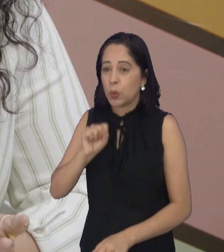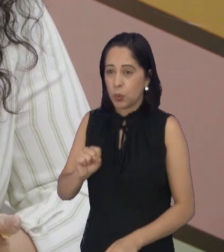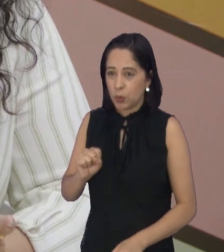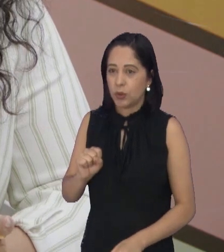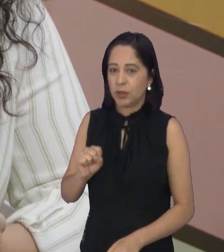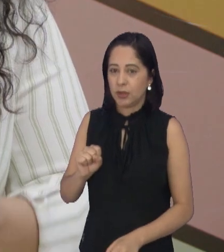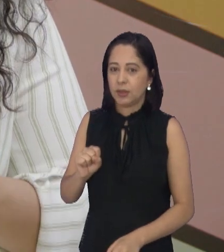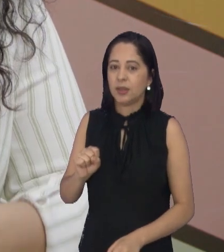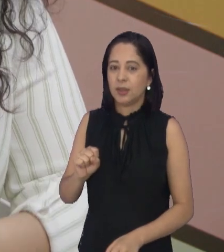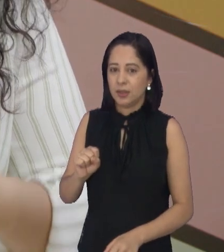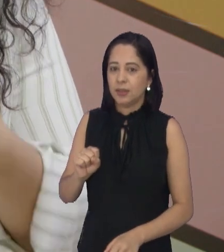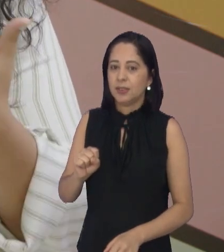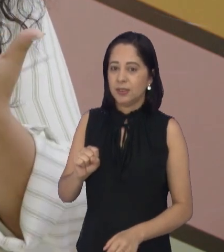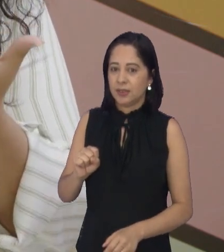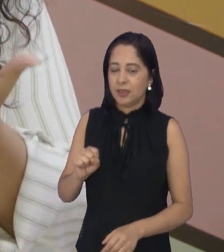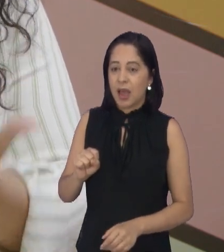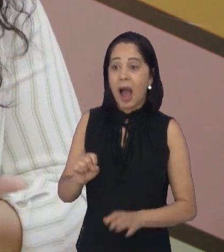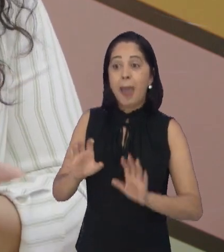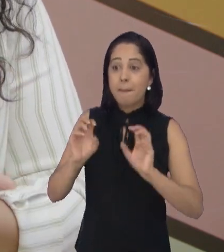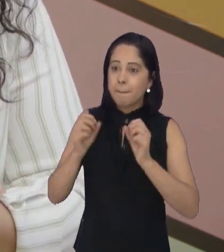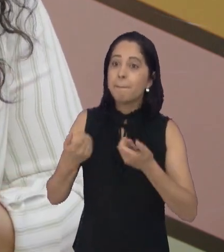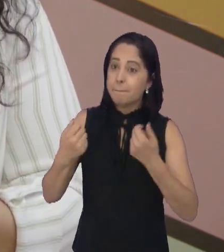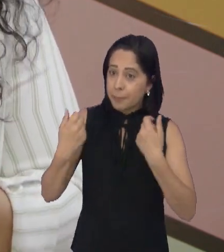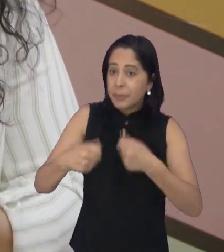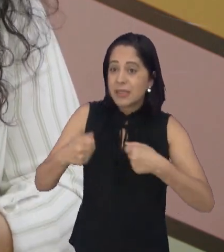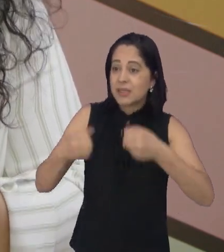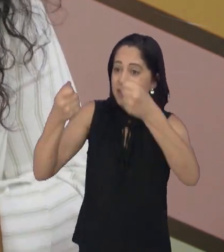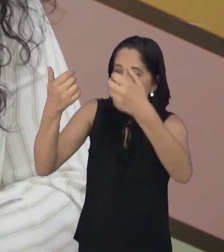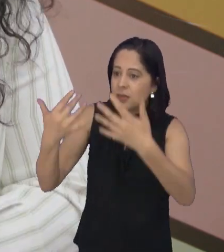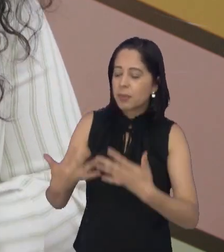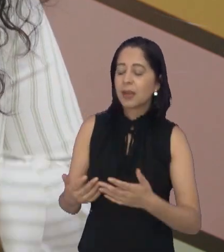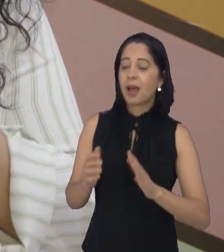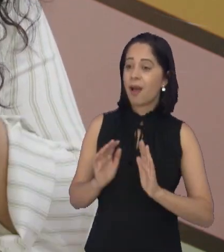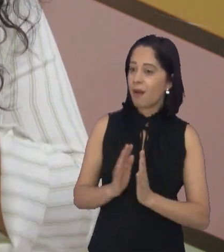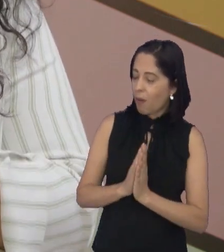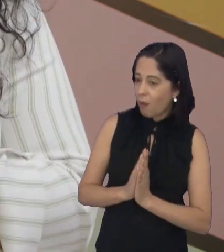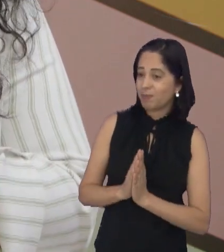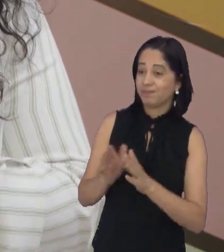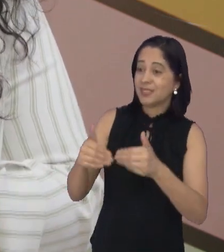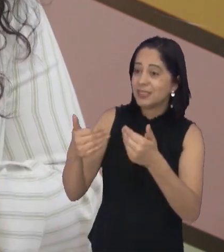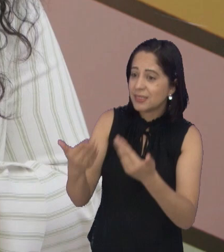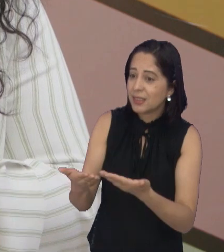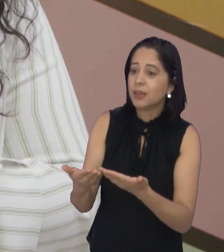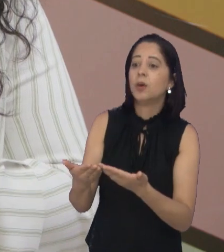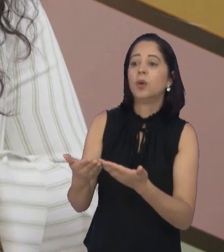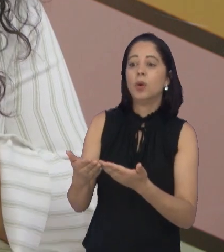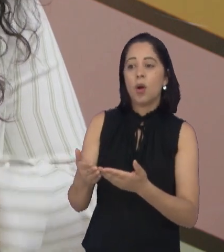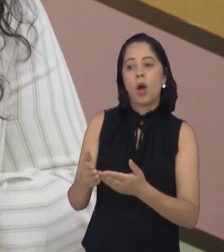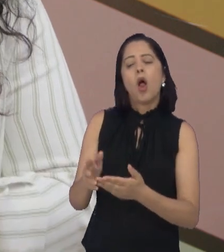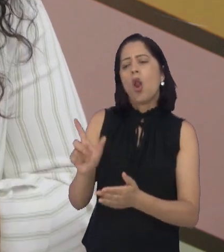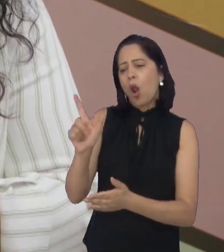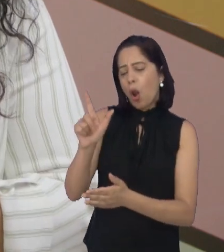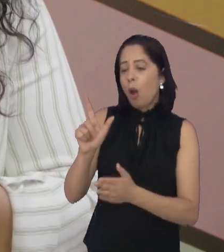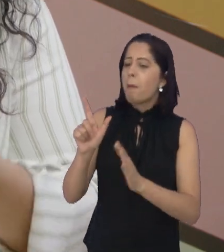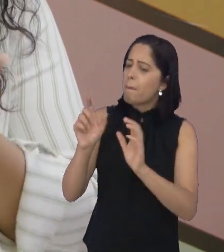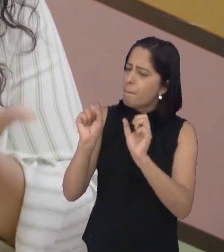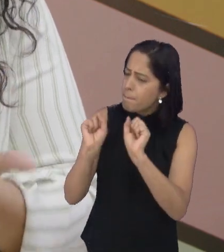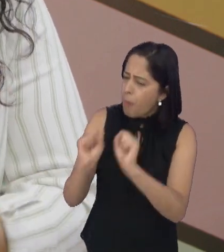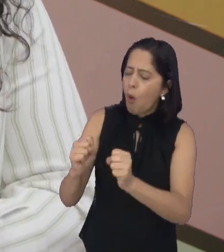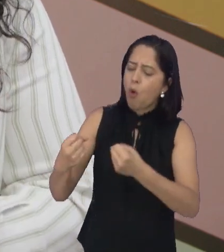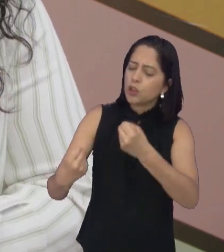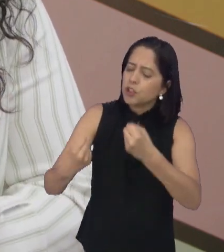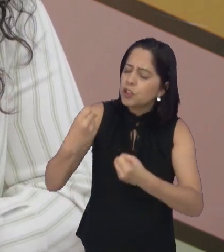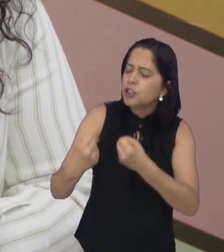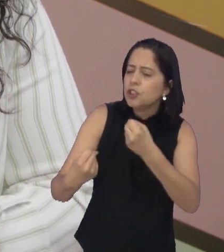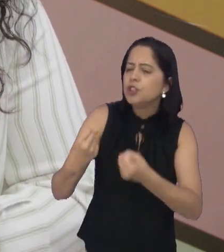vai acontecer, alguém conseguir mostrar para ela que pode sim vir a ser algo positivo, ela vai